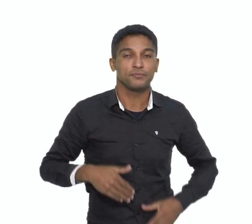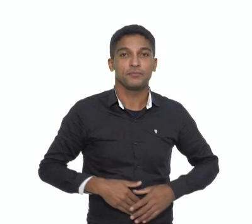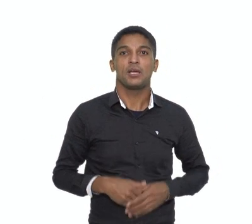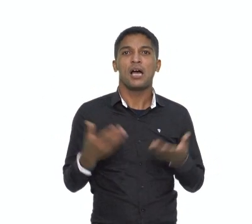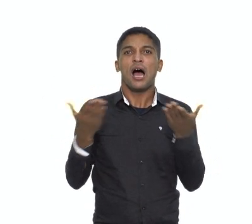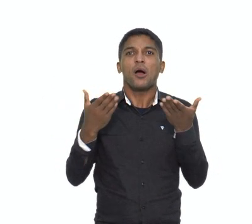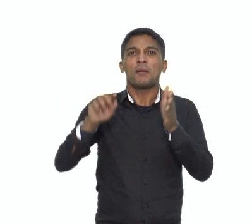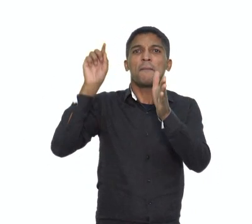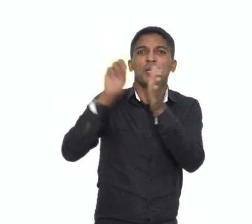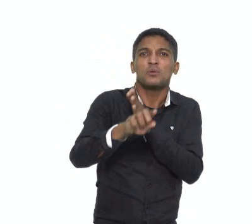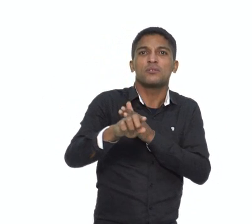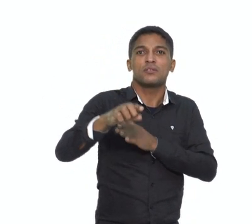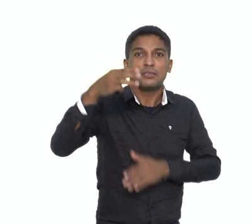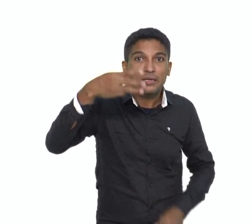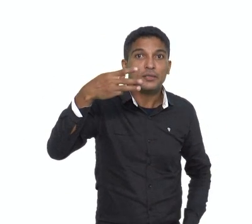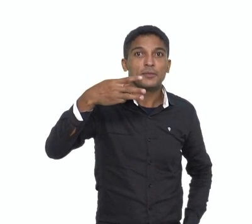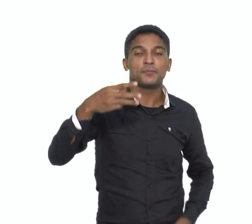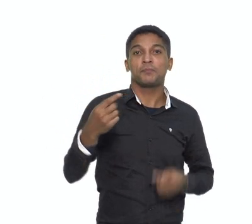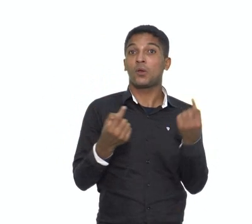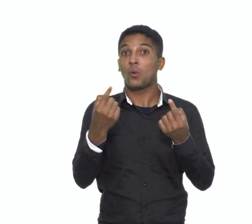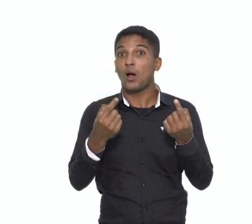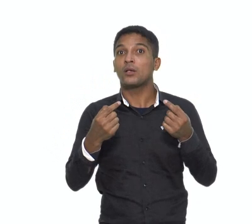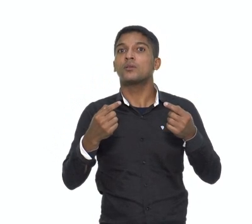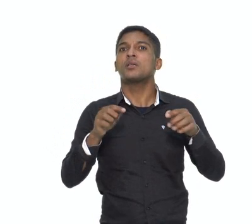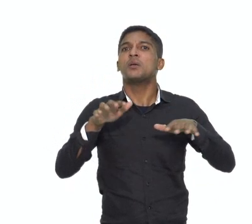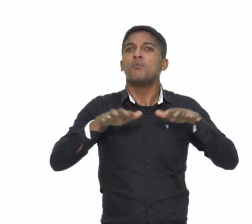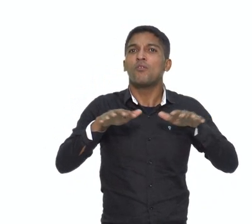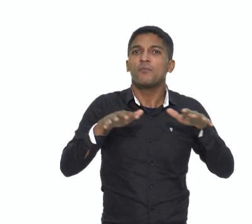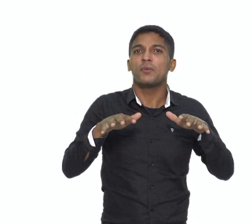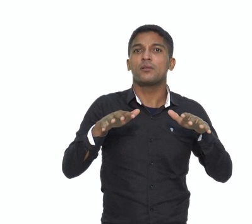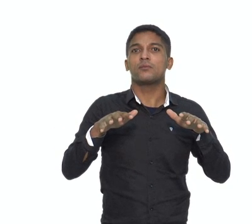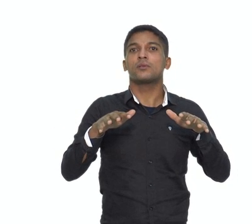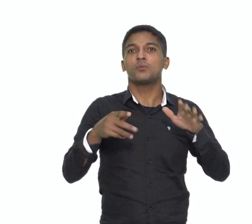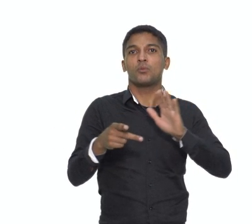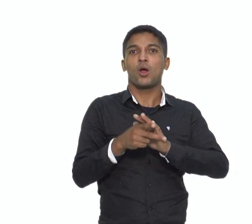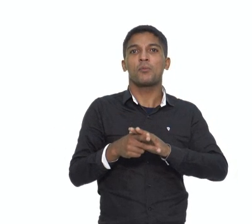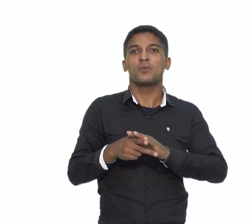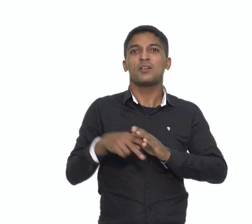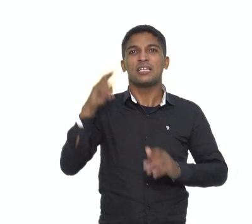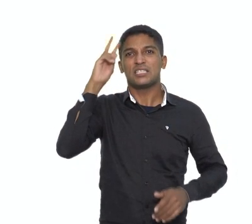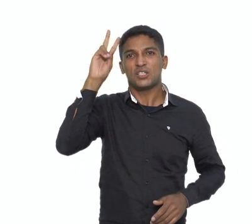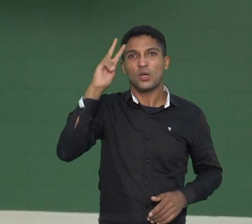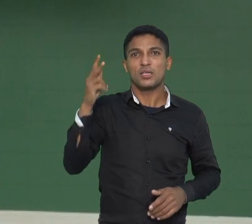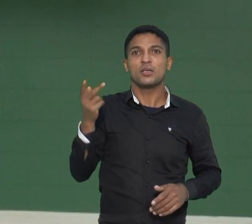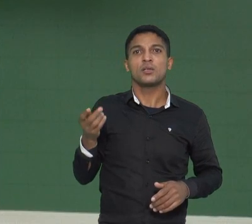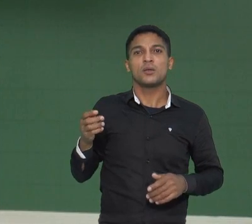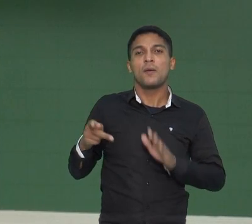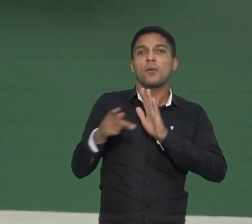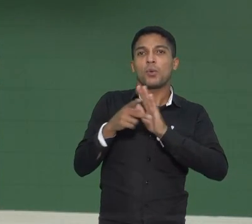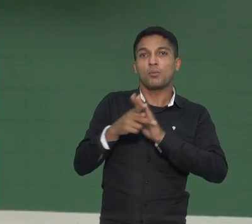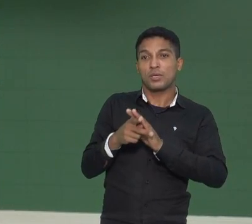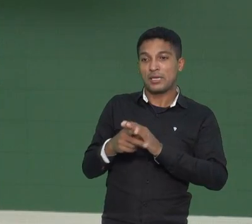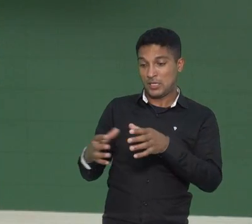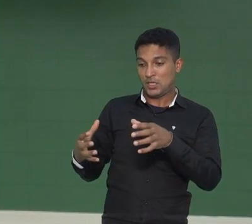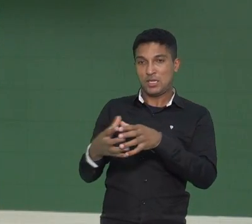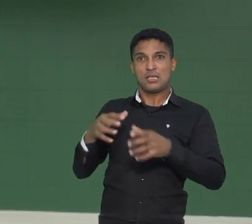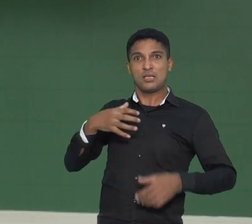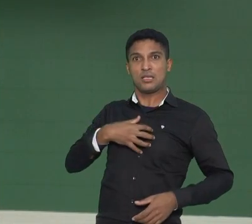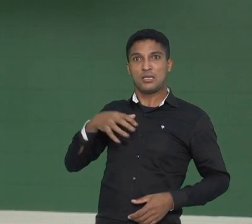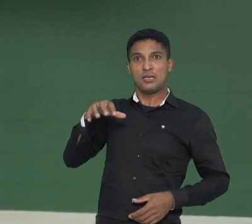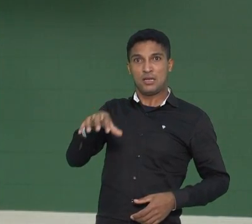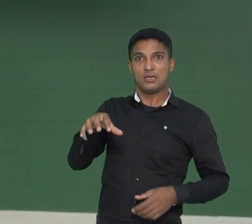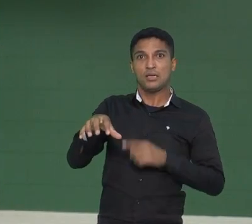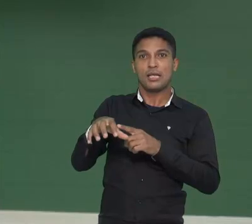quais movimentos, fatos históricos, possivelmente influenciaram os conjurados baianos? Acabamos de falar sobre eles.